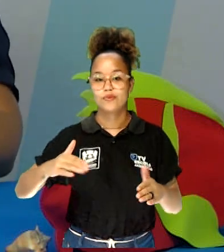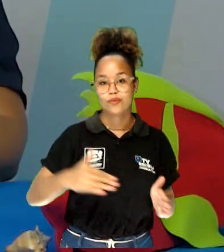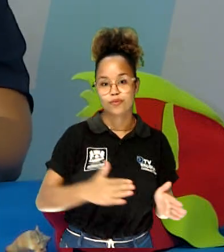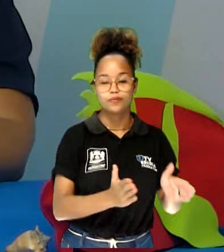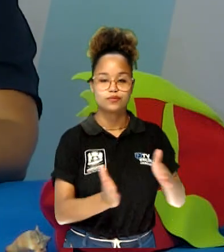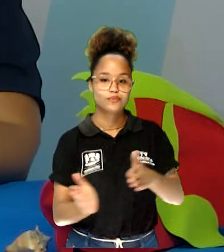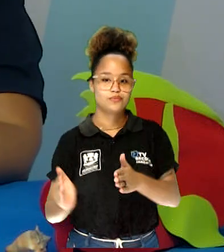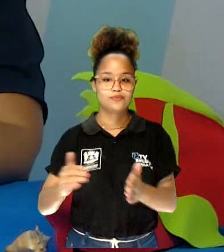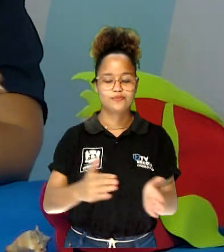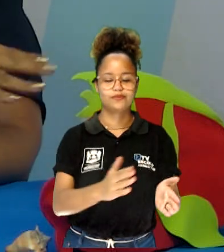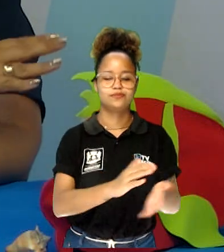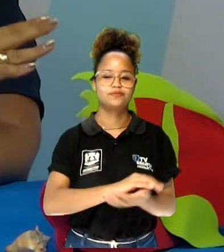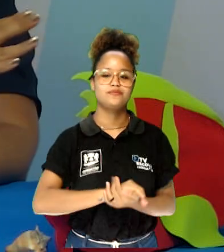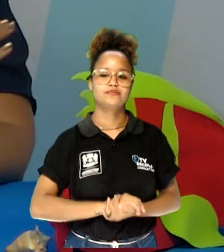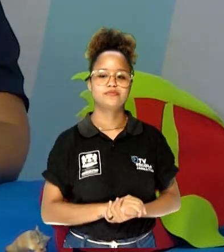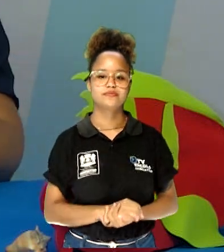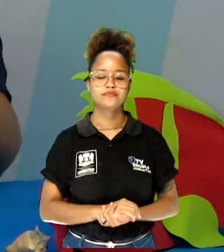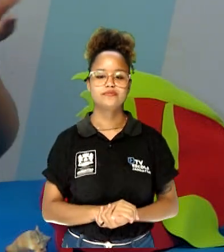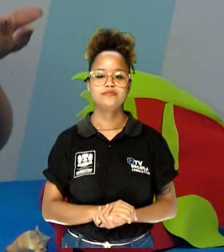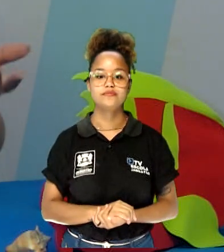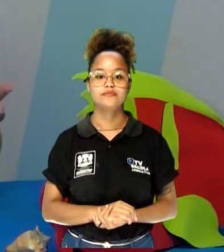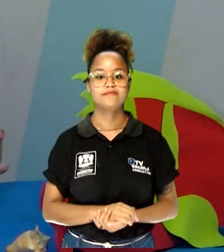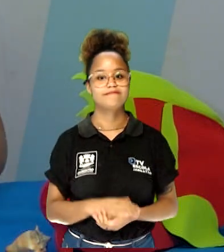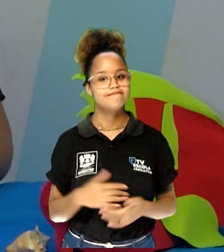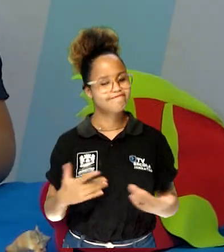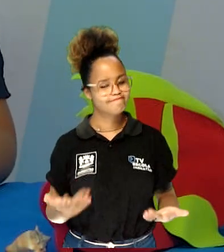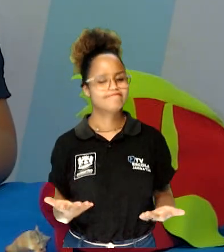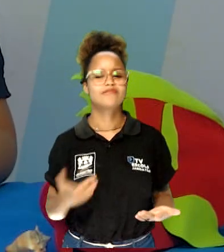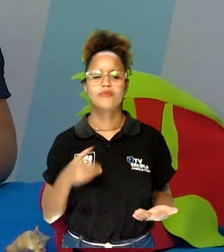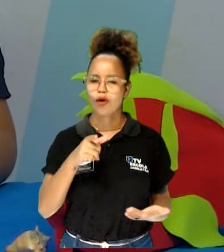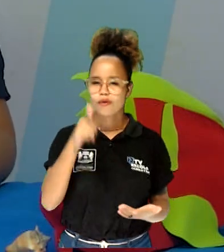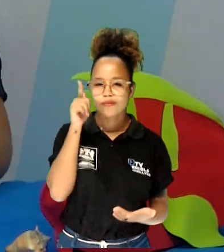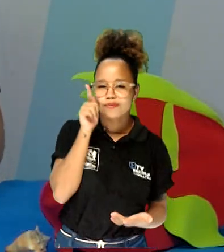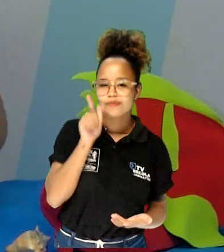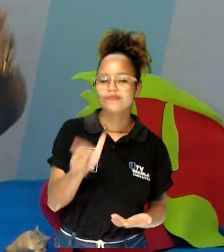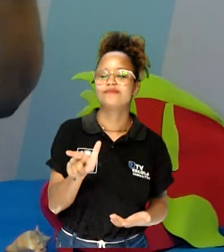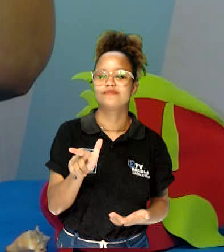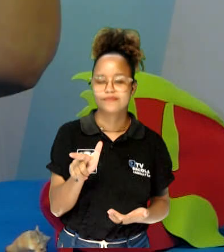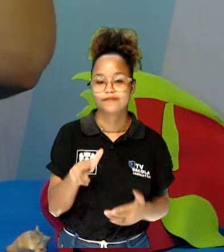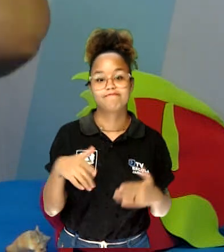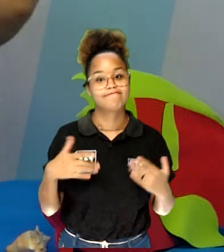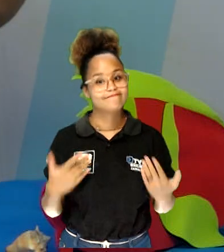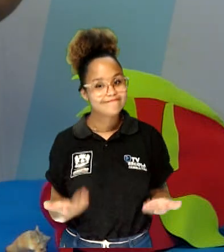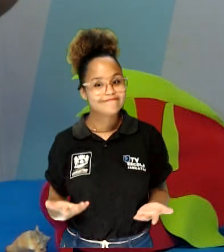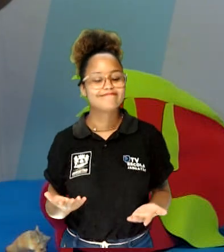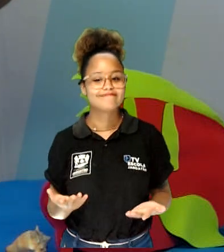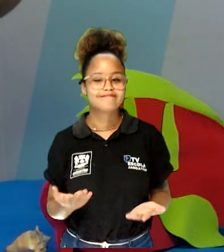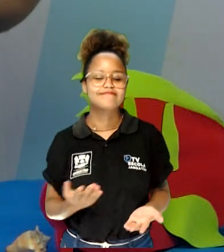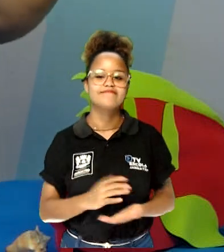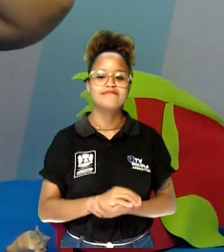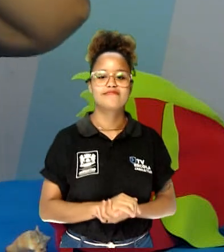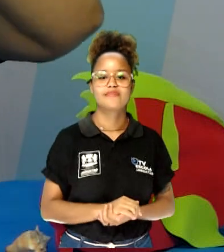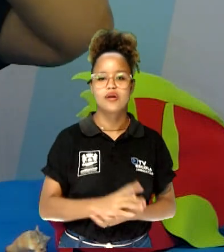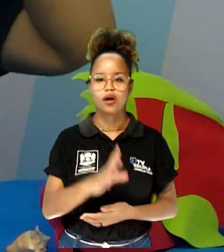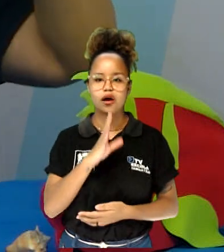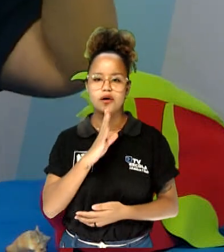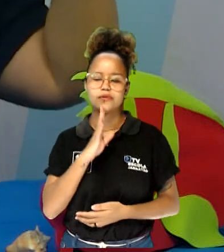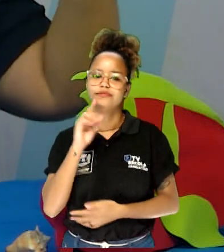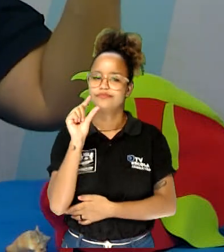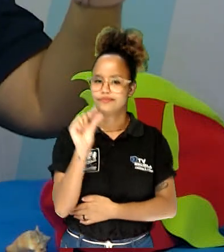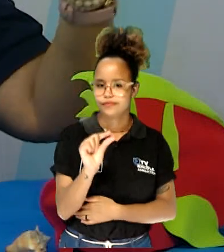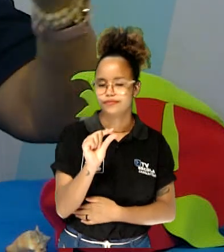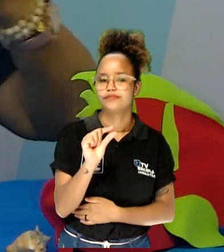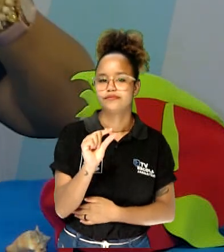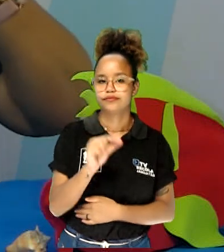pra lá e pra cá. Tá vendo que você consegue? Pois é, crianças, conhecemos um